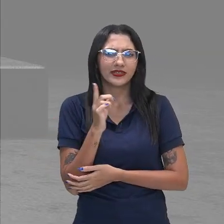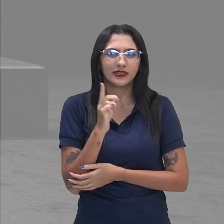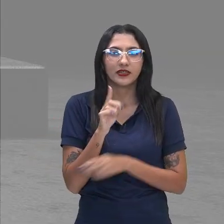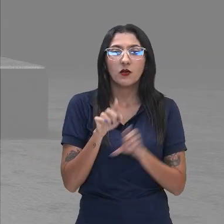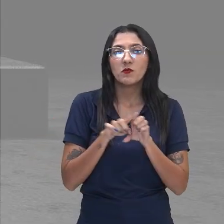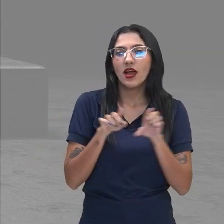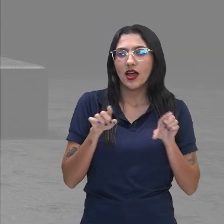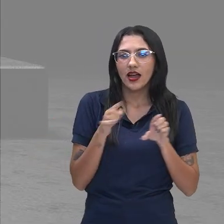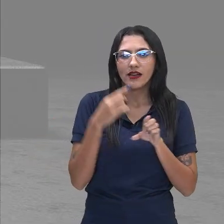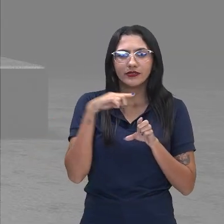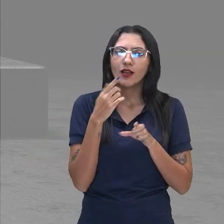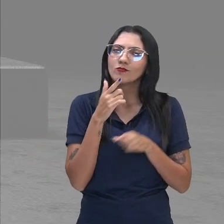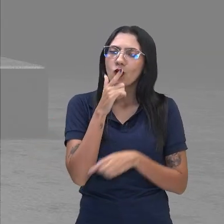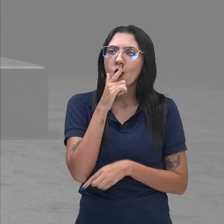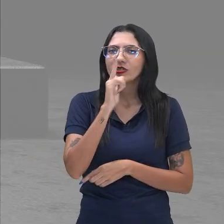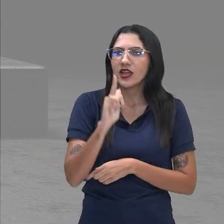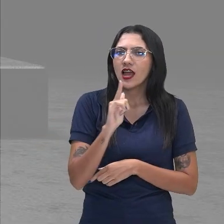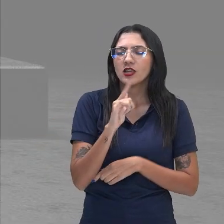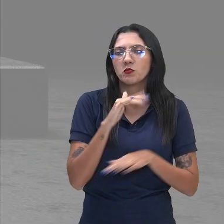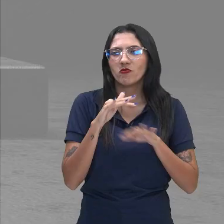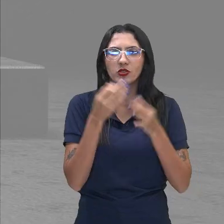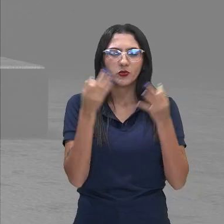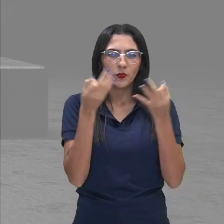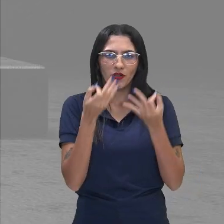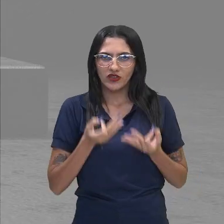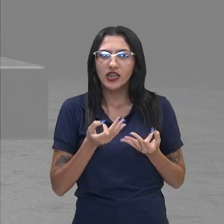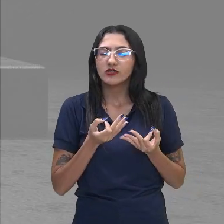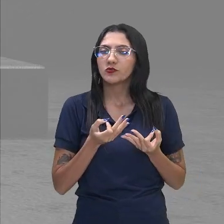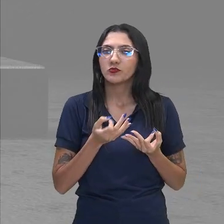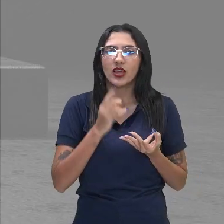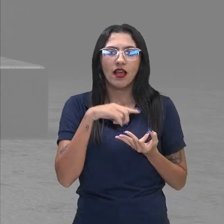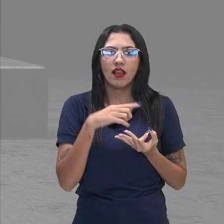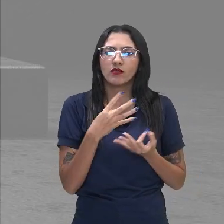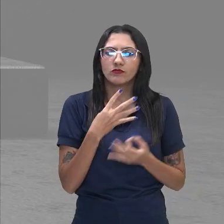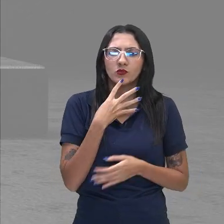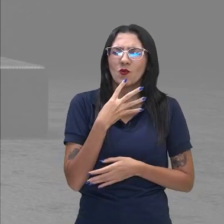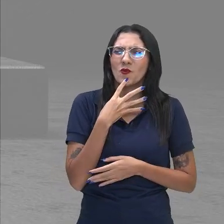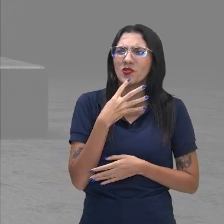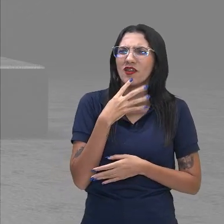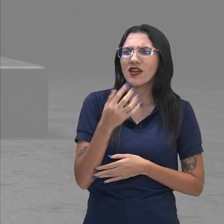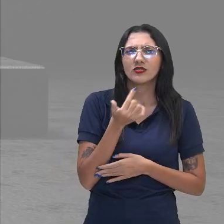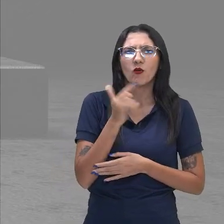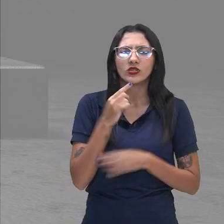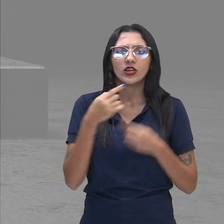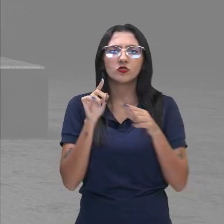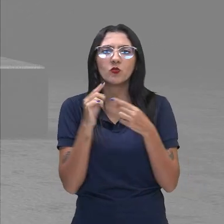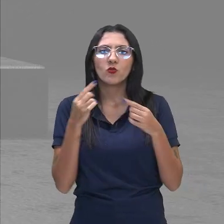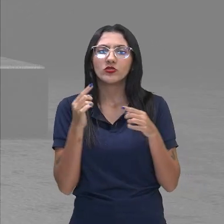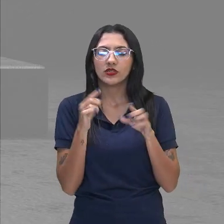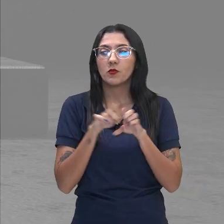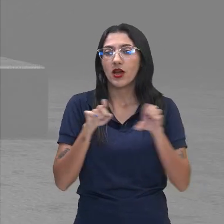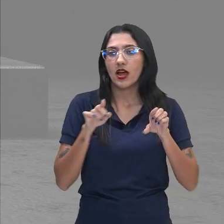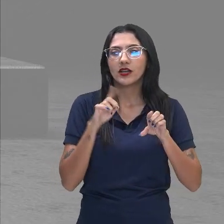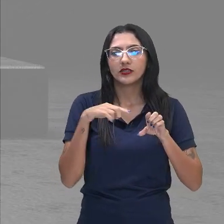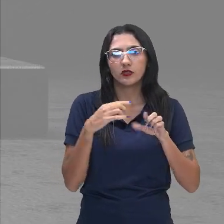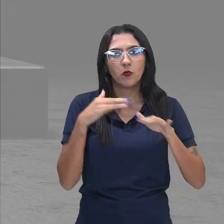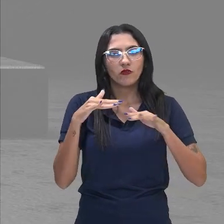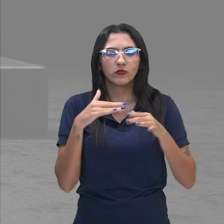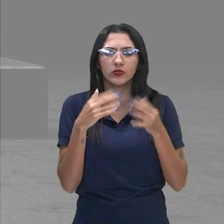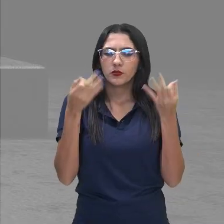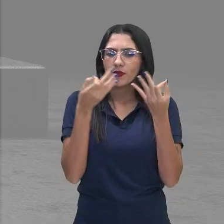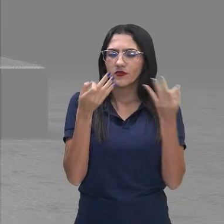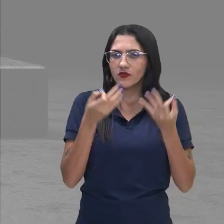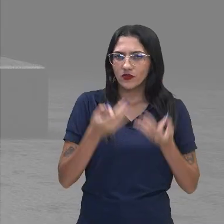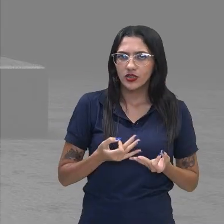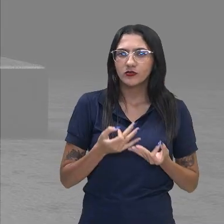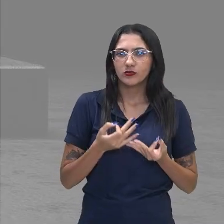na ponta do pé. Não conhece nem mi e nem fá, mas inclina o corpo para lá e para cá.